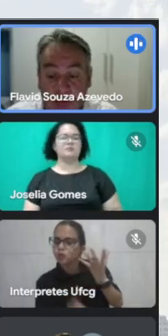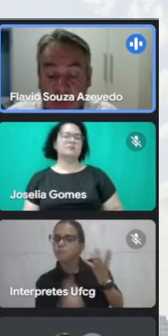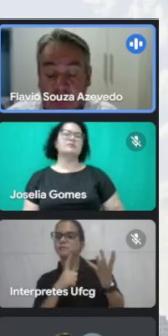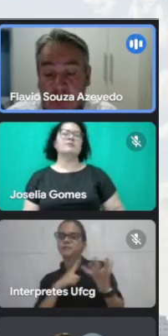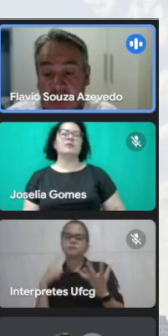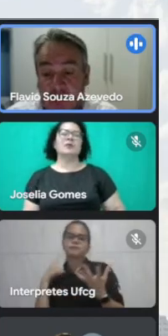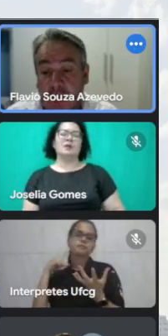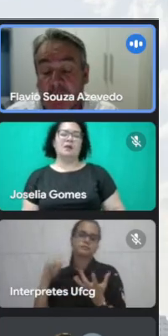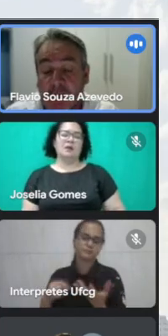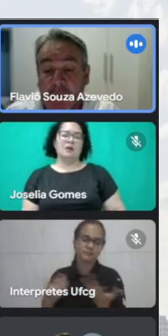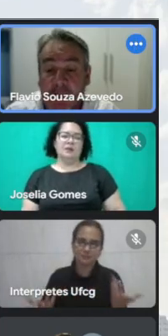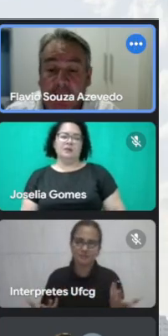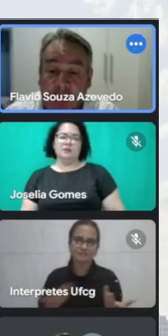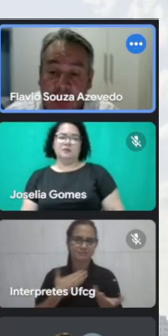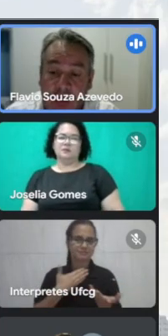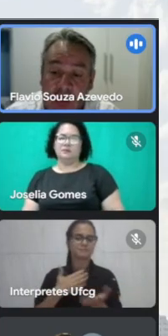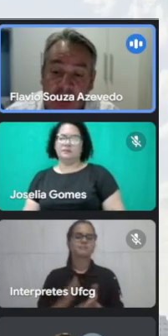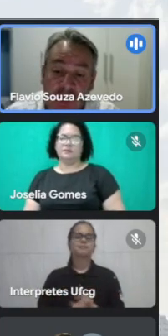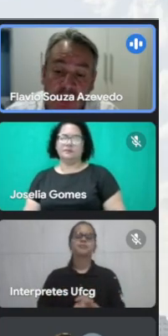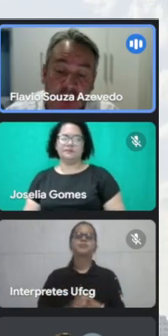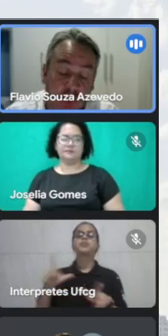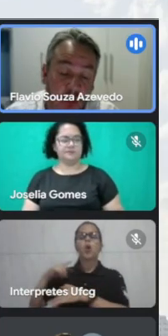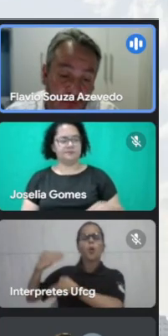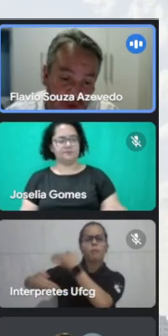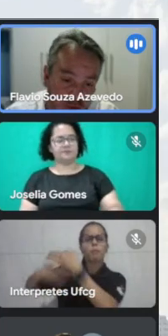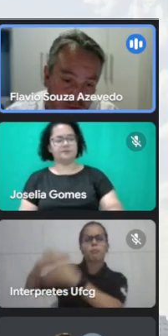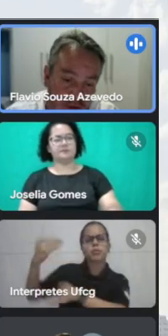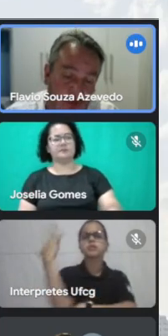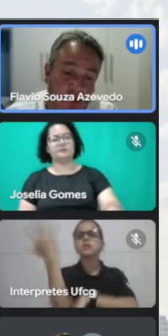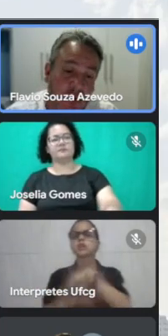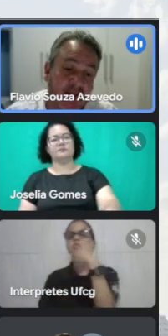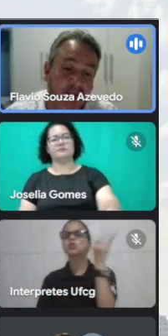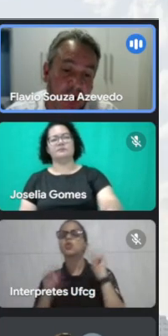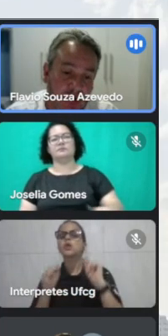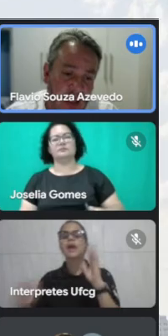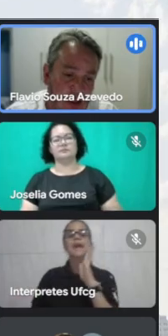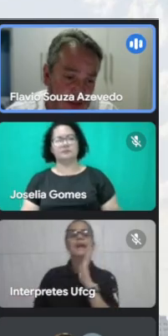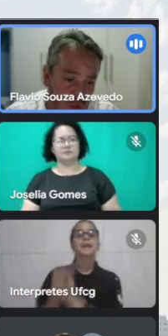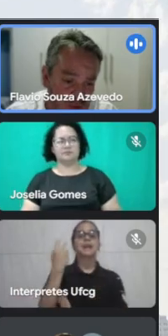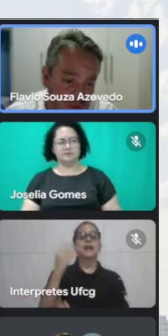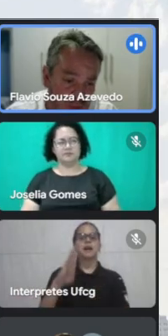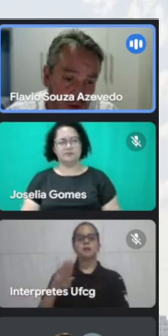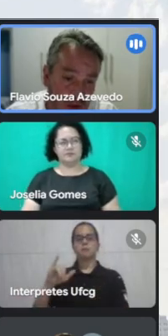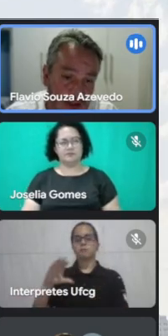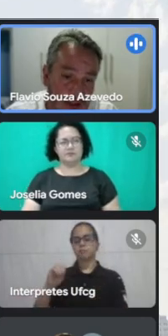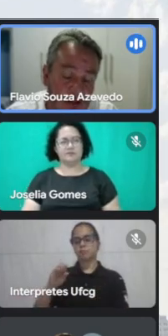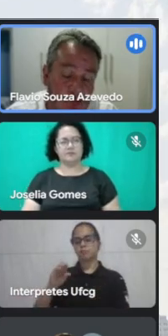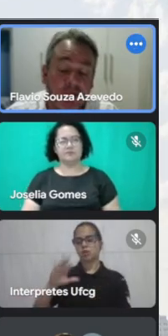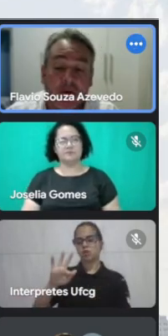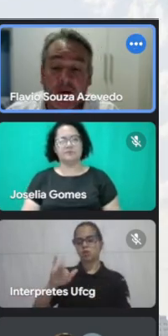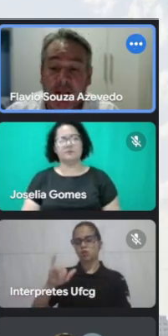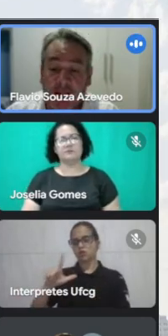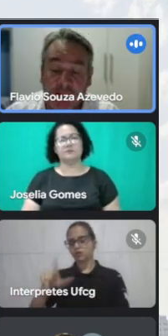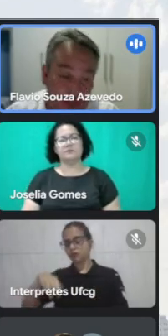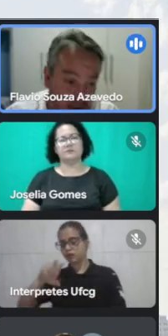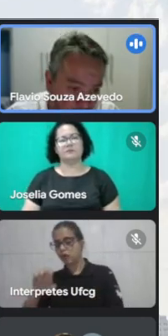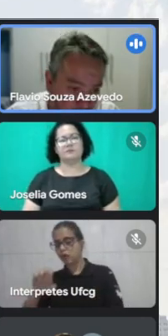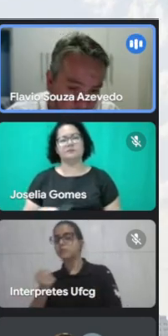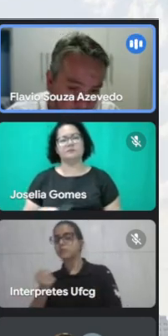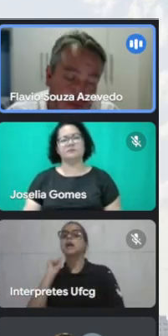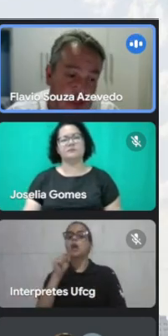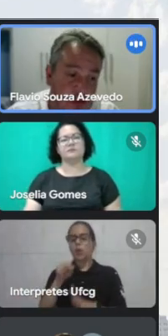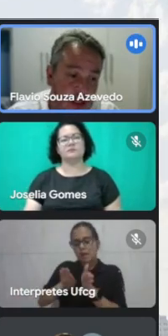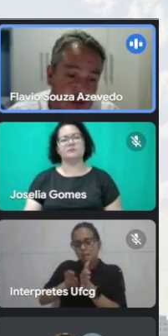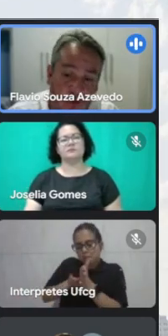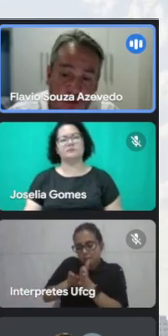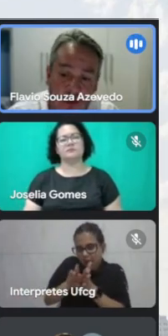também nessas plantas, a criação de biofilmes, onde as bactérias e outros micro-organismos eles se